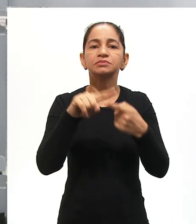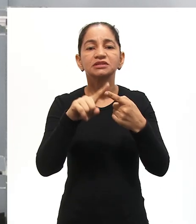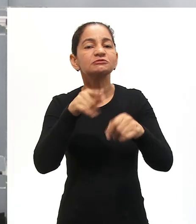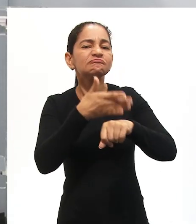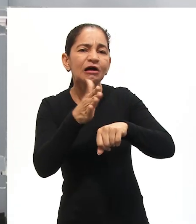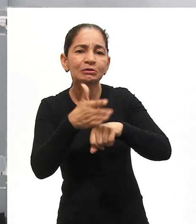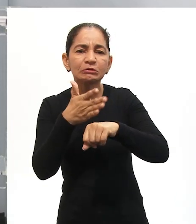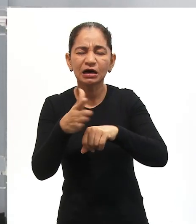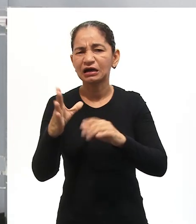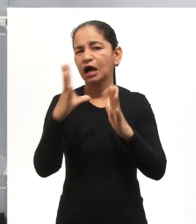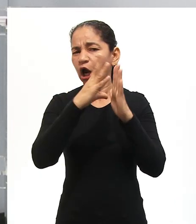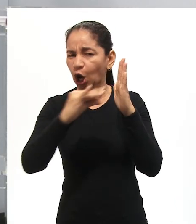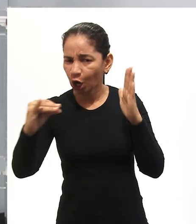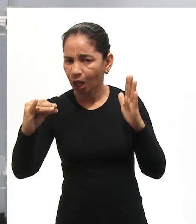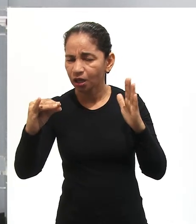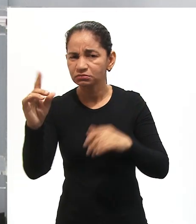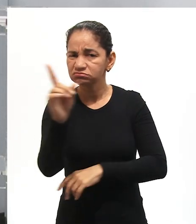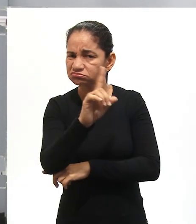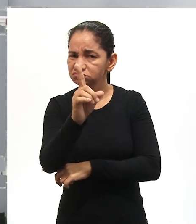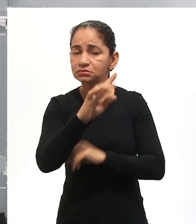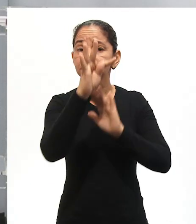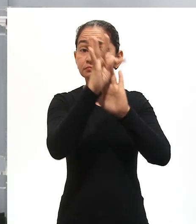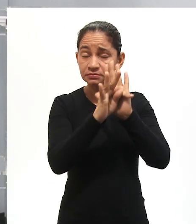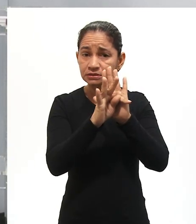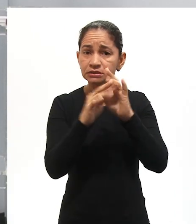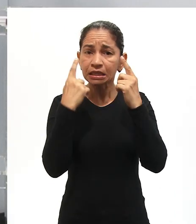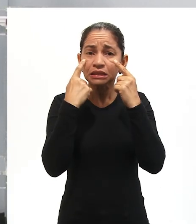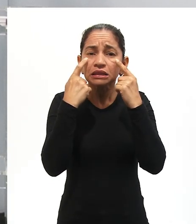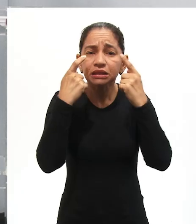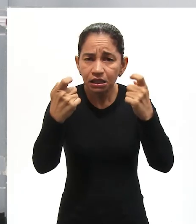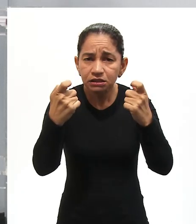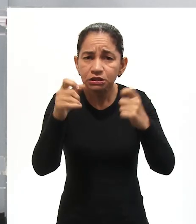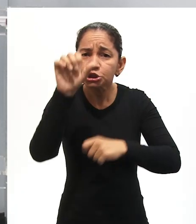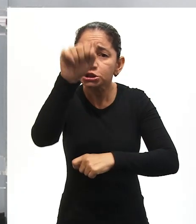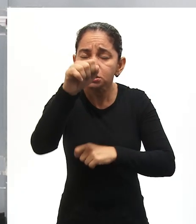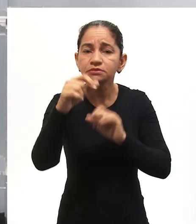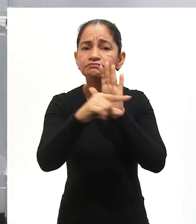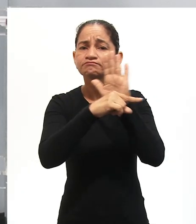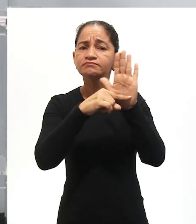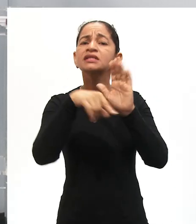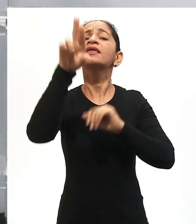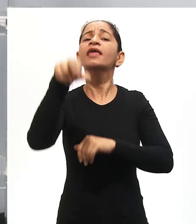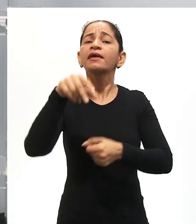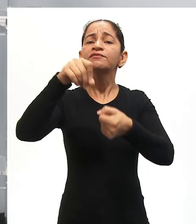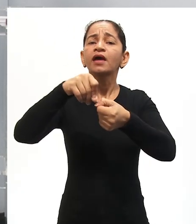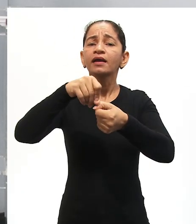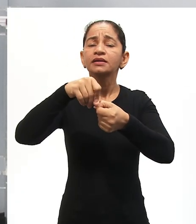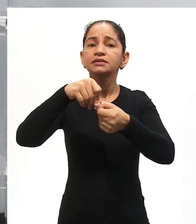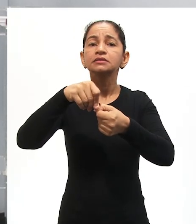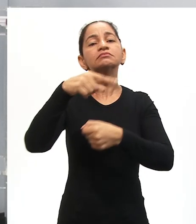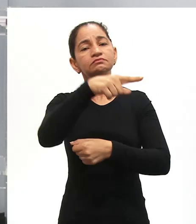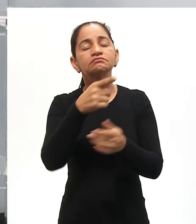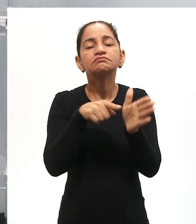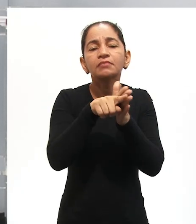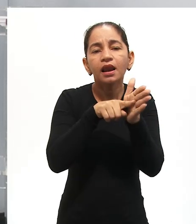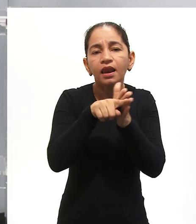a essa prática. Se você se interessou tanto pelo texto, poxa, diz de quem é, não tem problema, tá bom? Você reescreve